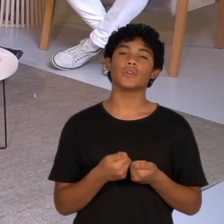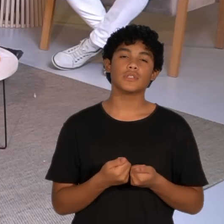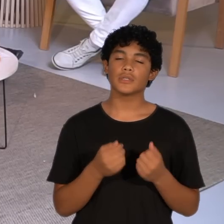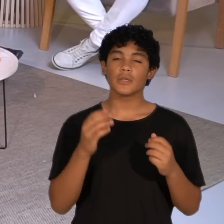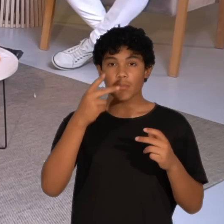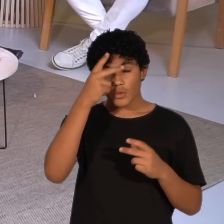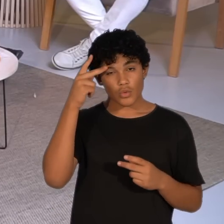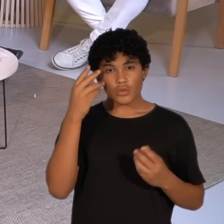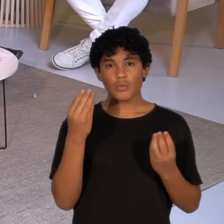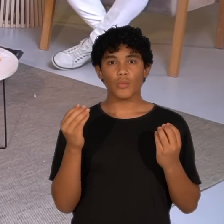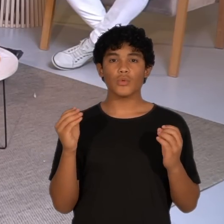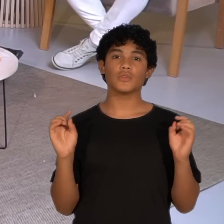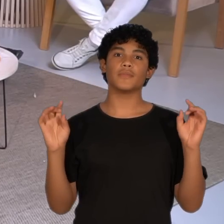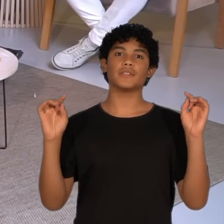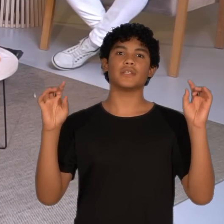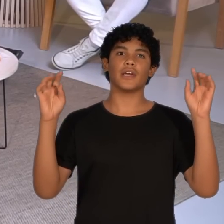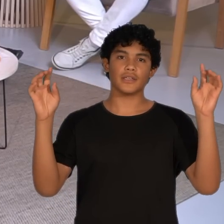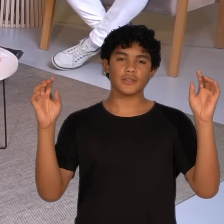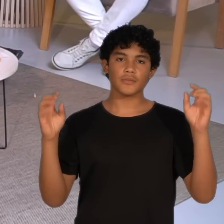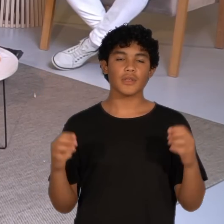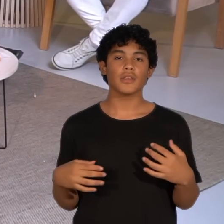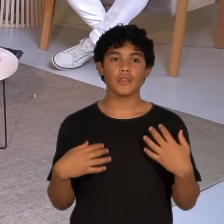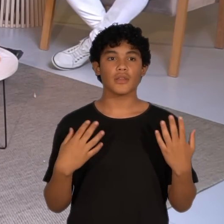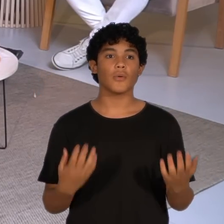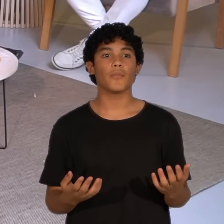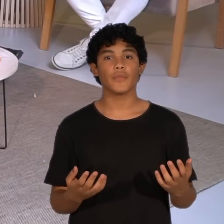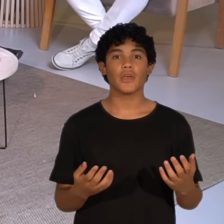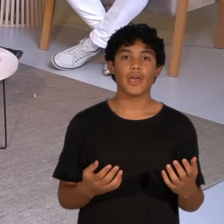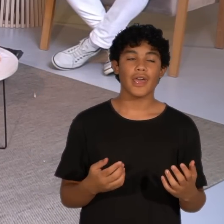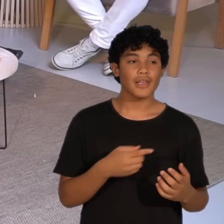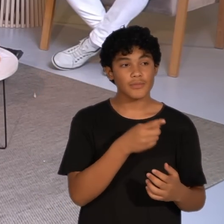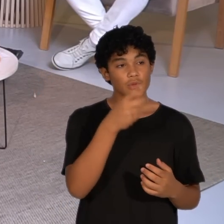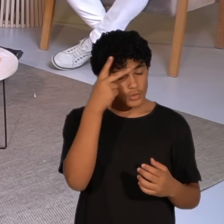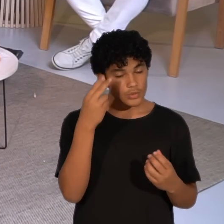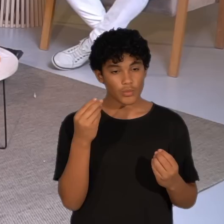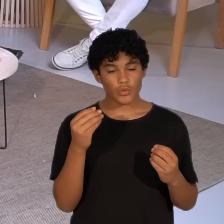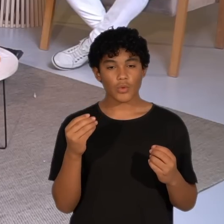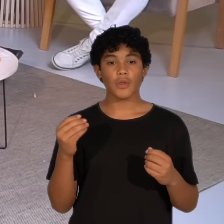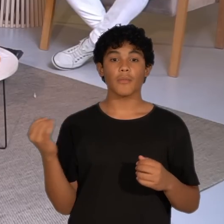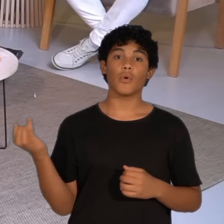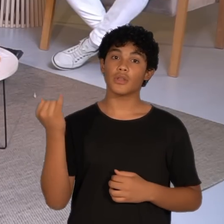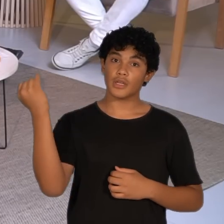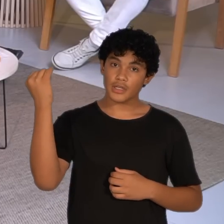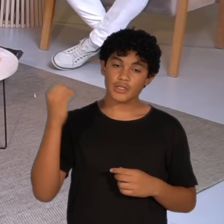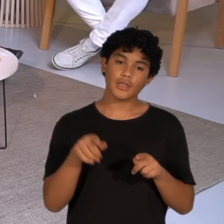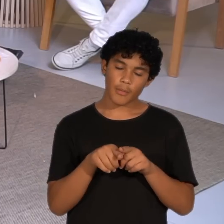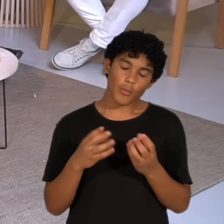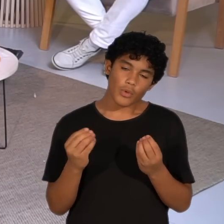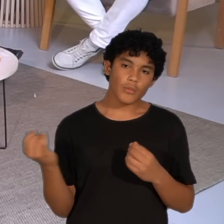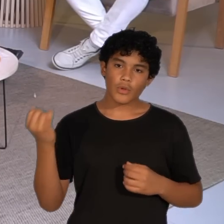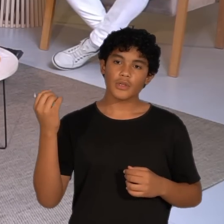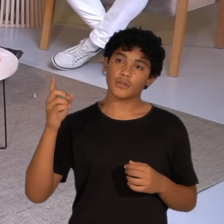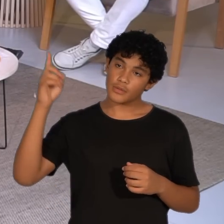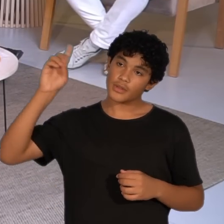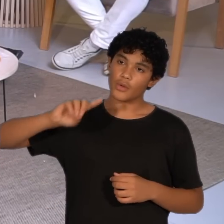que moram no coração do Classe dos Professores, por isso que vocês estão aqui, tá? São importantes para nós e principalmente importantes